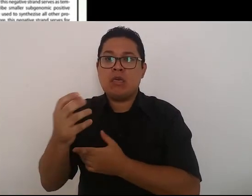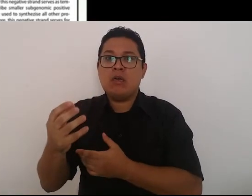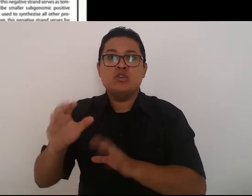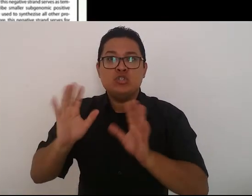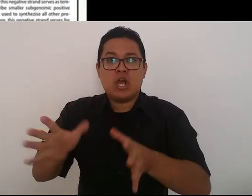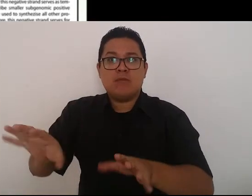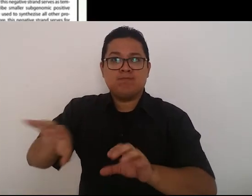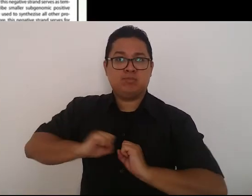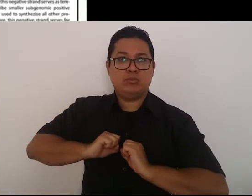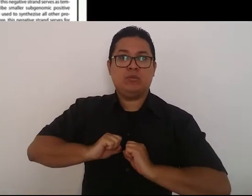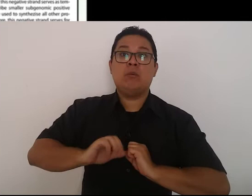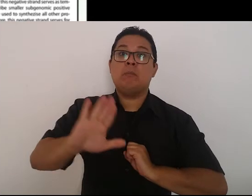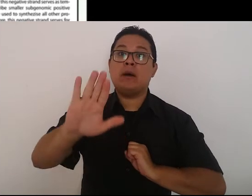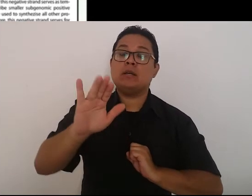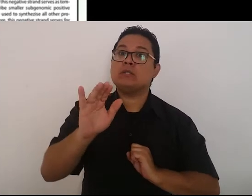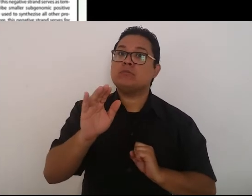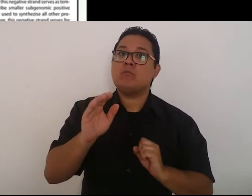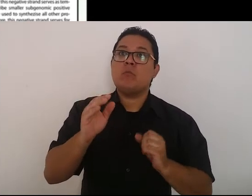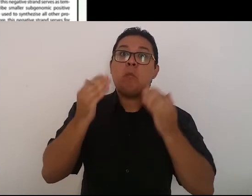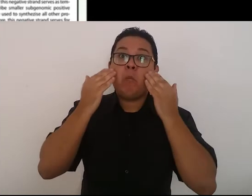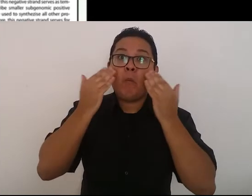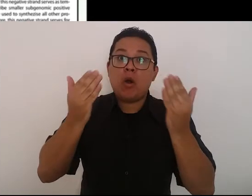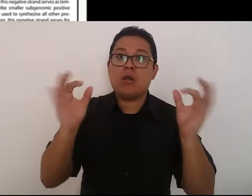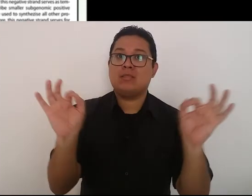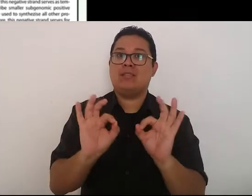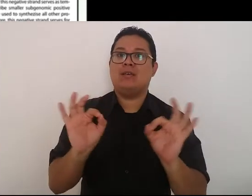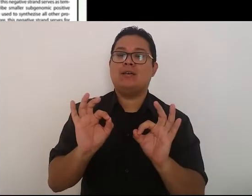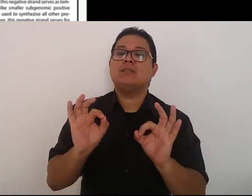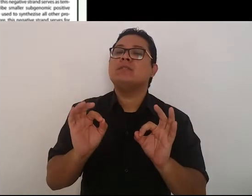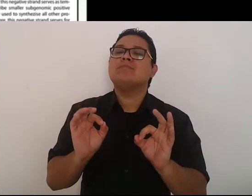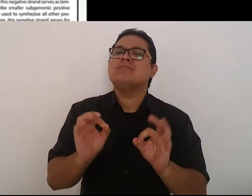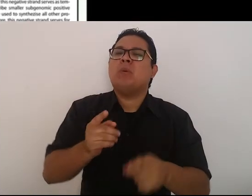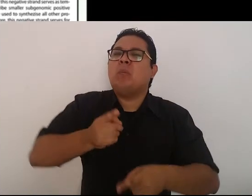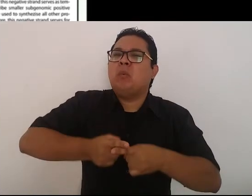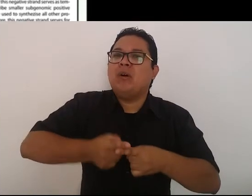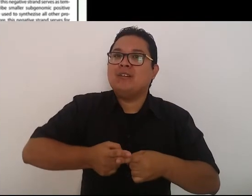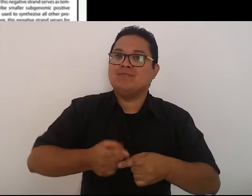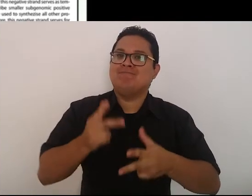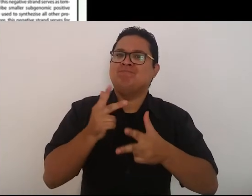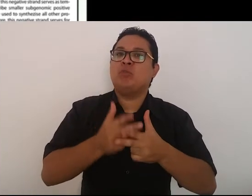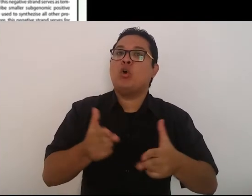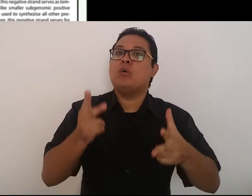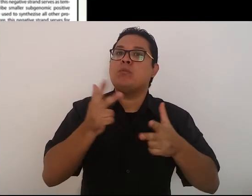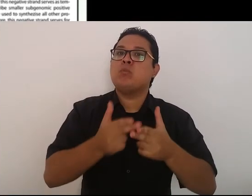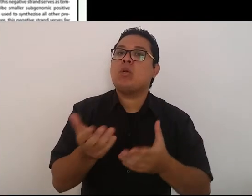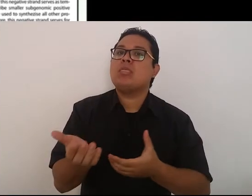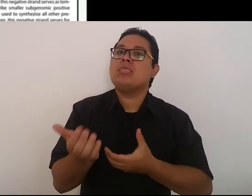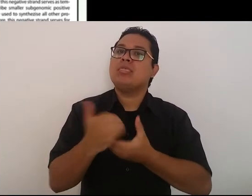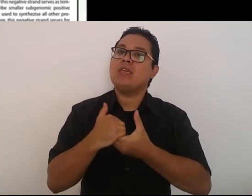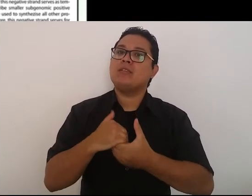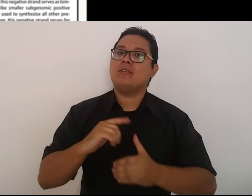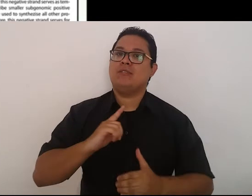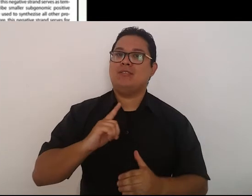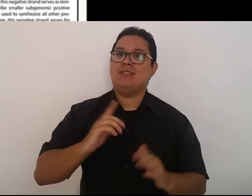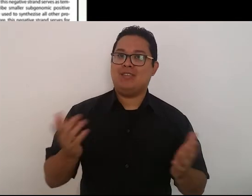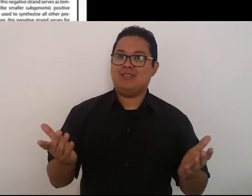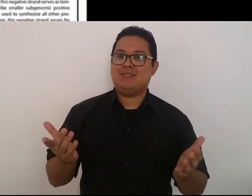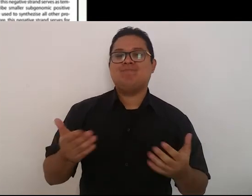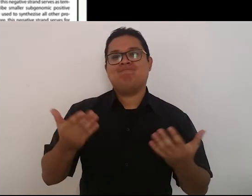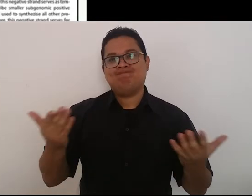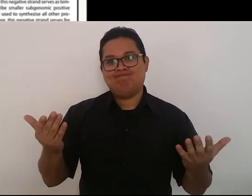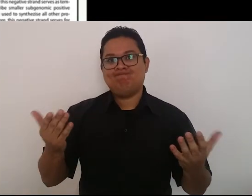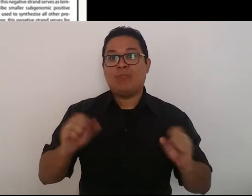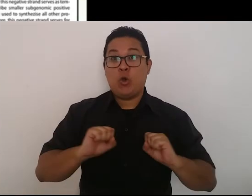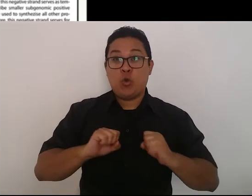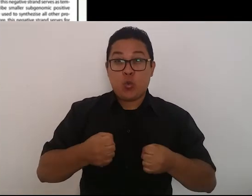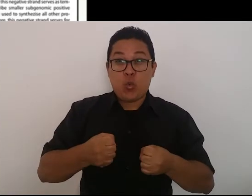ter a receitinha escondida lá no DNA seu. Então por isso que a gente não garante uma cura